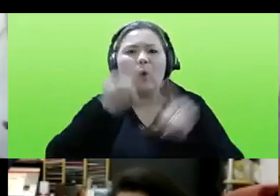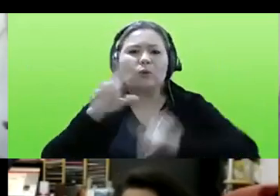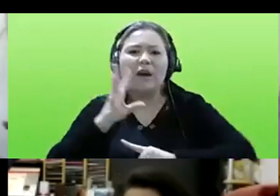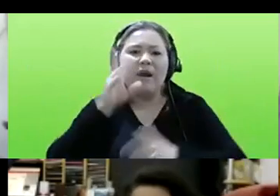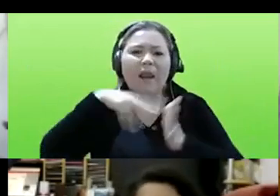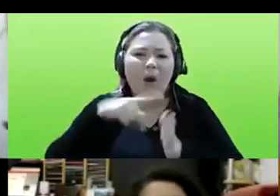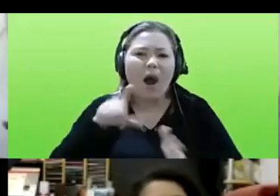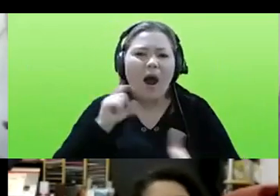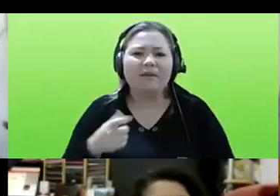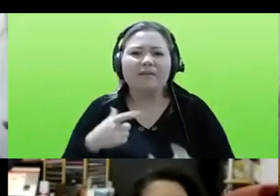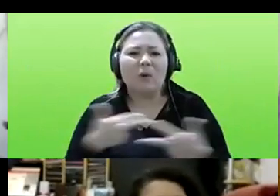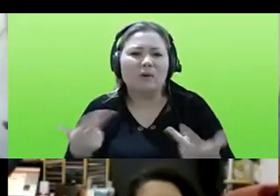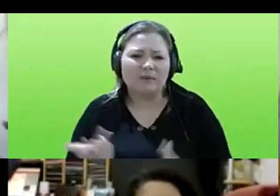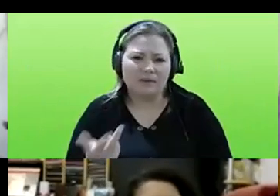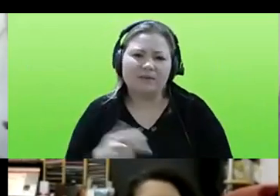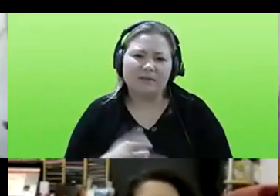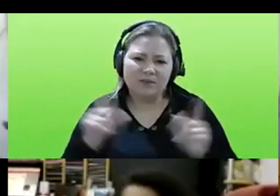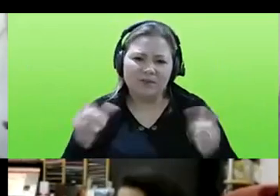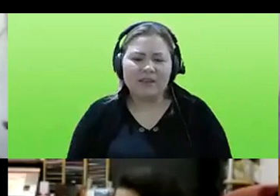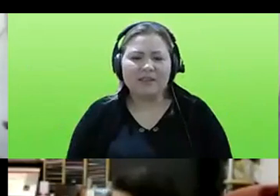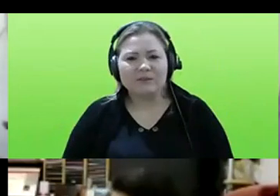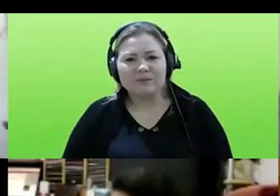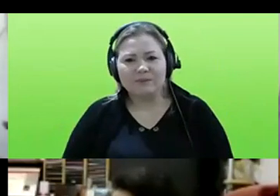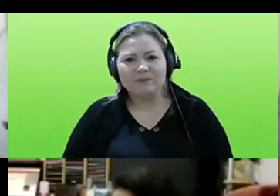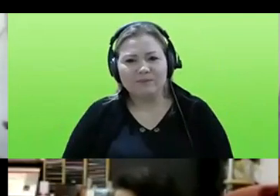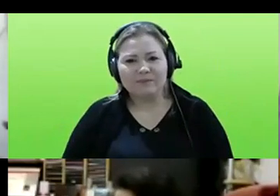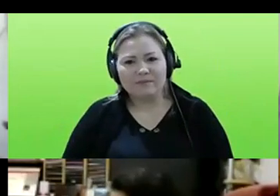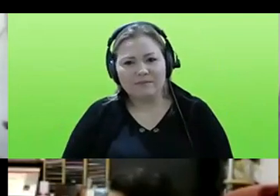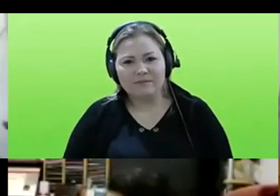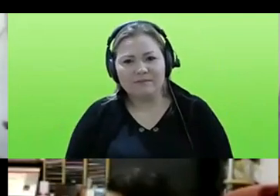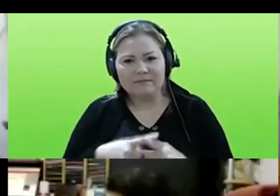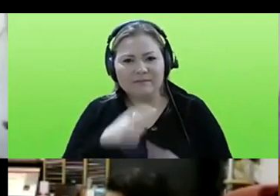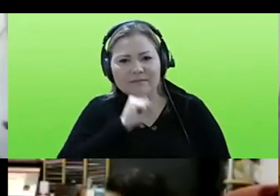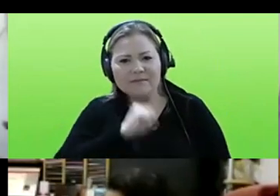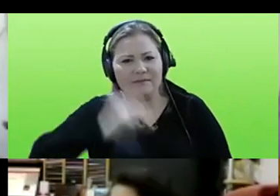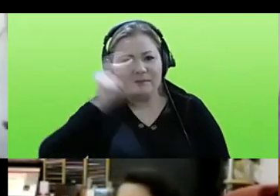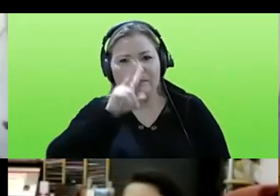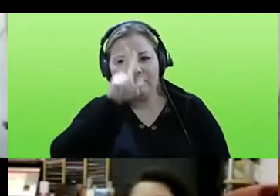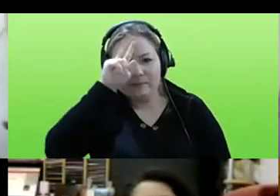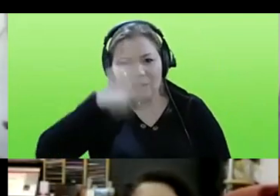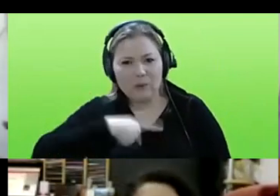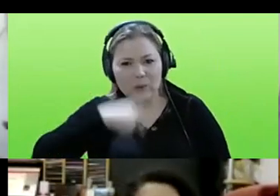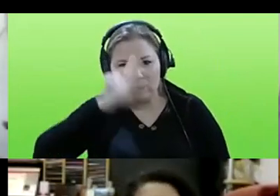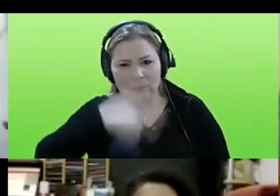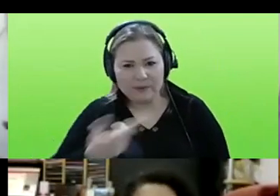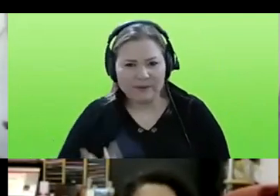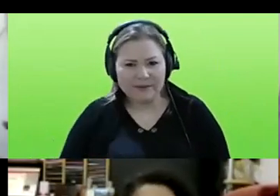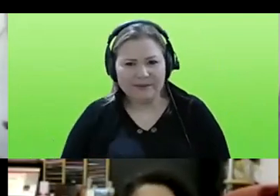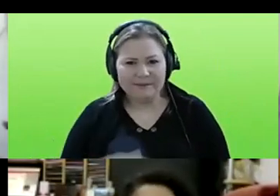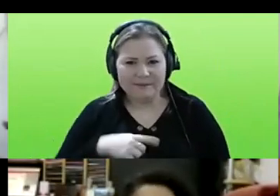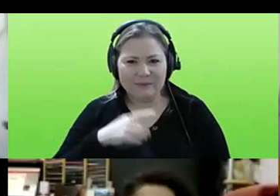deuses revelaram ao colega uma mensagem muito importante para a humanidade. Não, a gente não vai fazer isso. Então, a